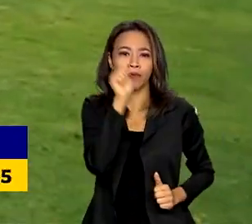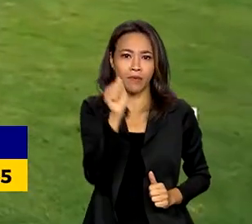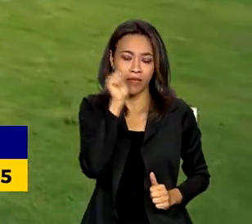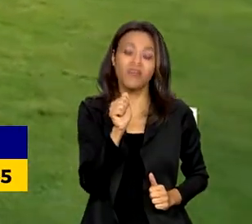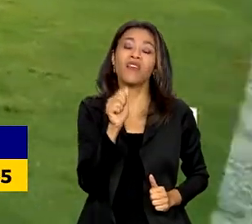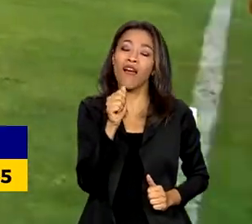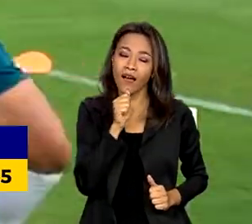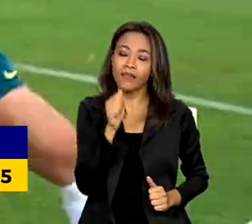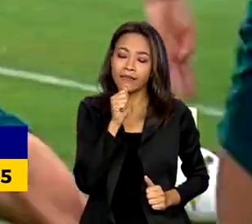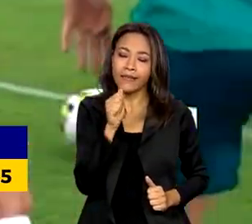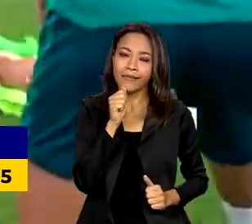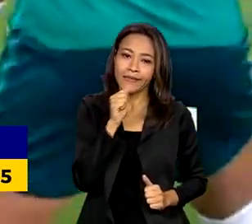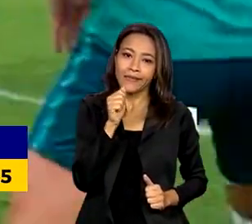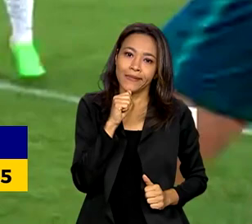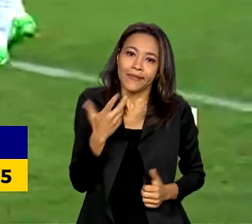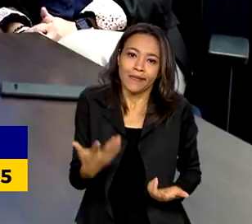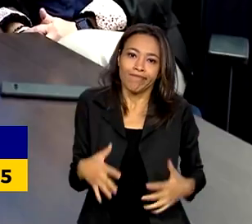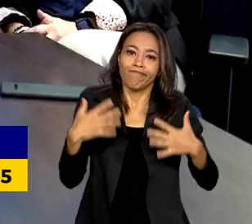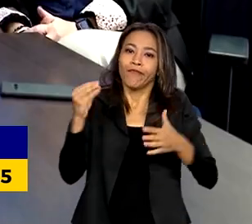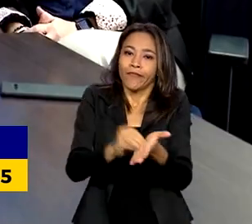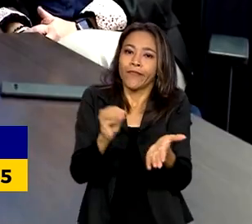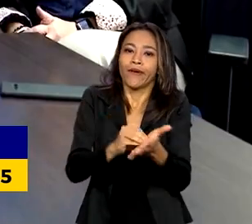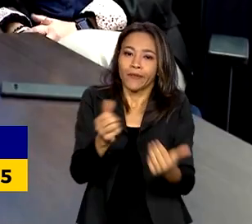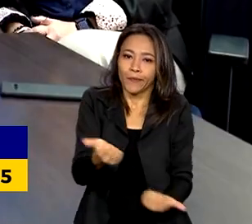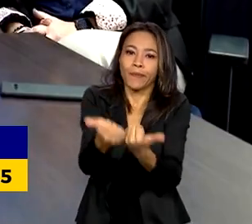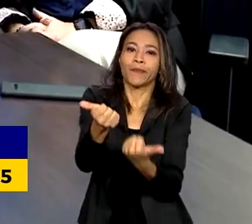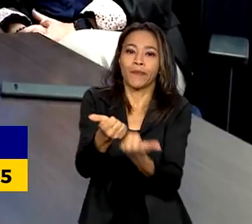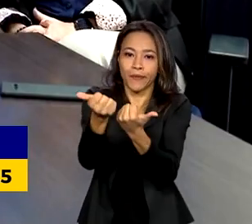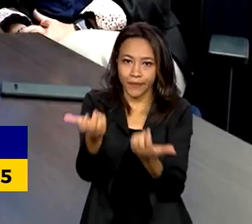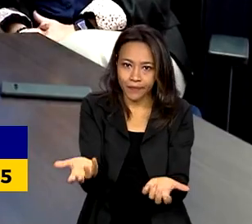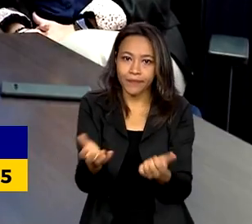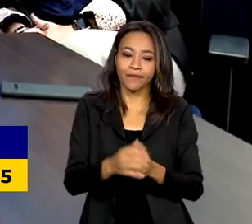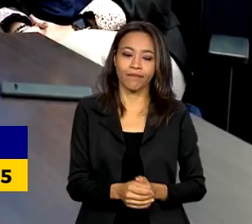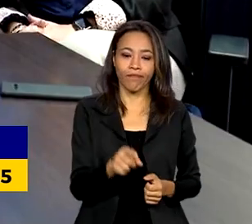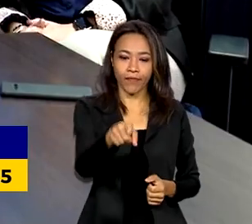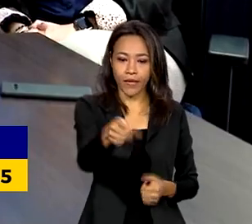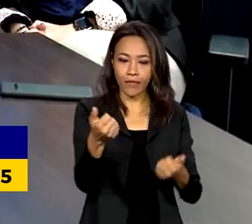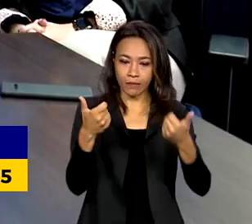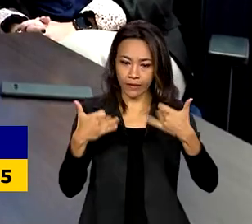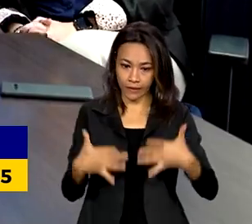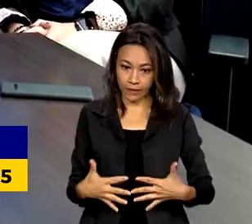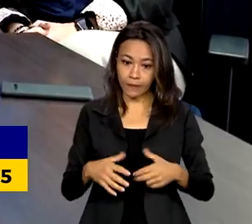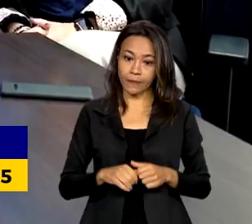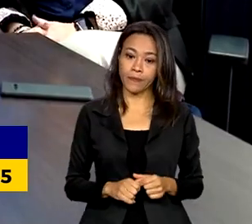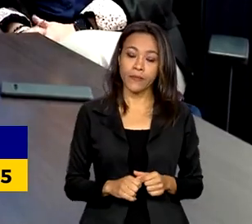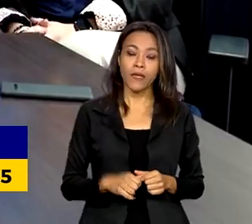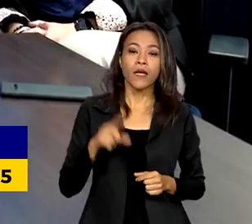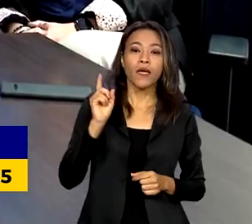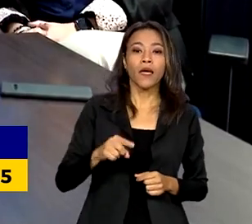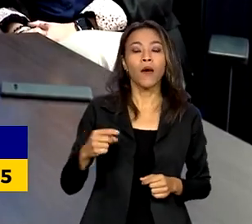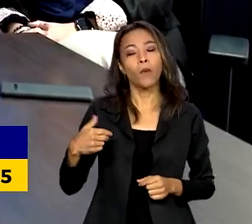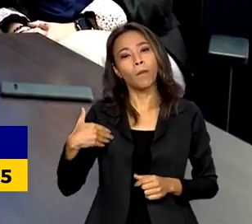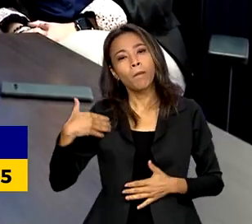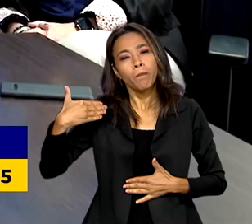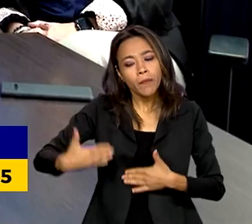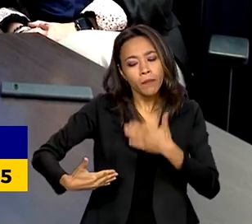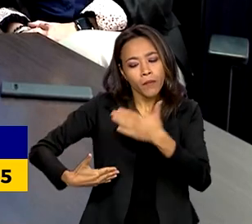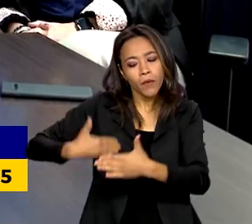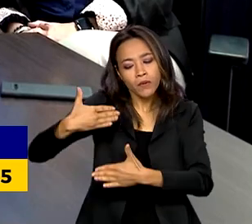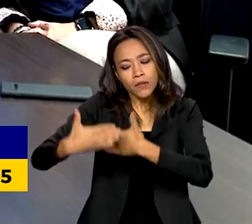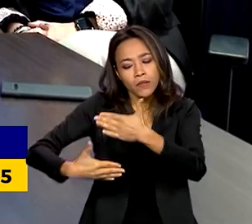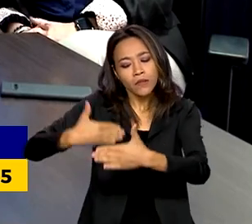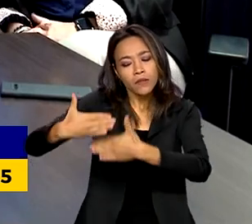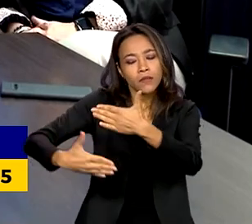ainda sofre com a falta de patrocínio e apoio. A Copa do Mundo Feminina seria a culminância de um processo de desenvolvimento do futebol